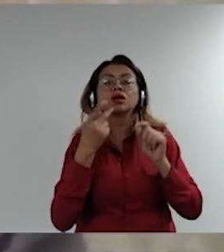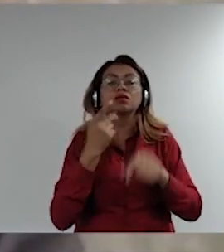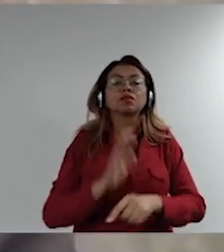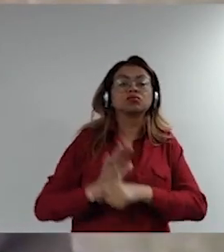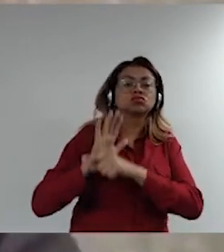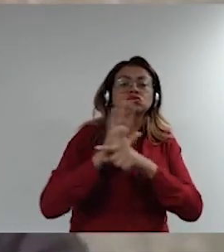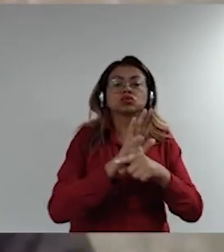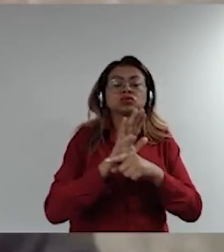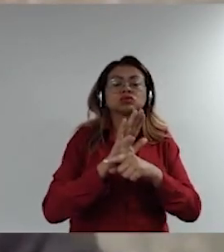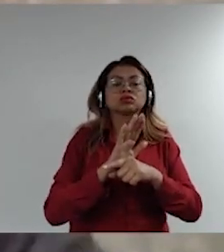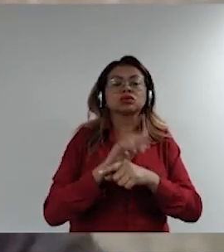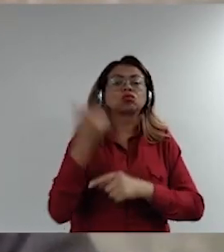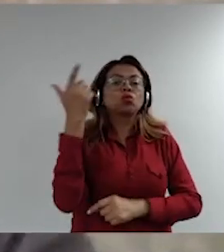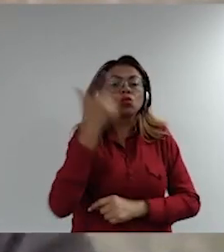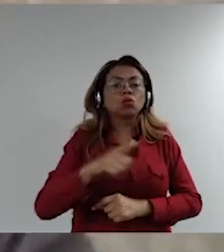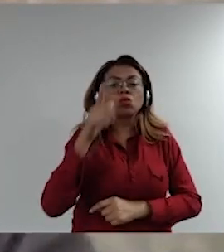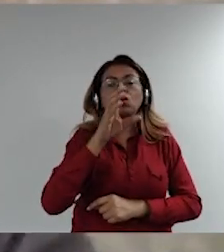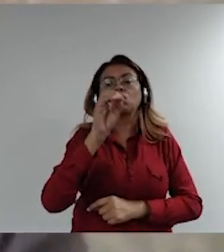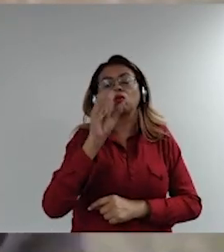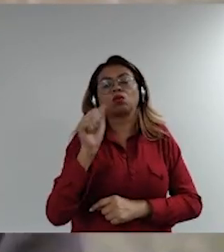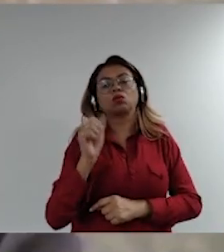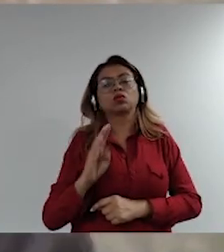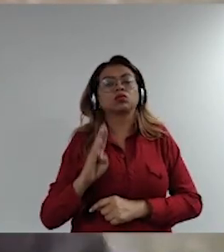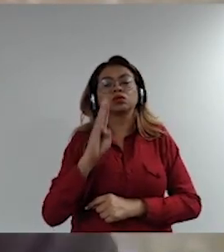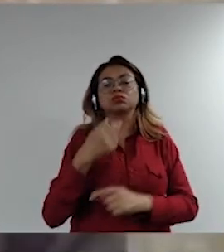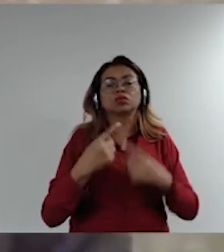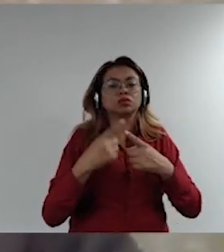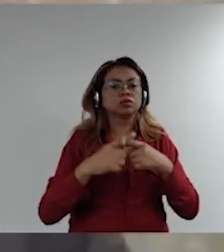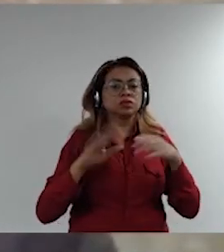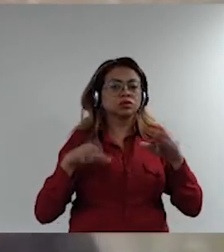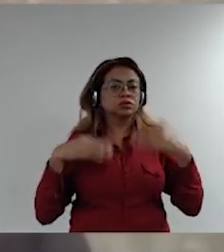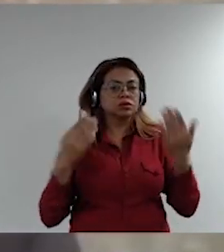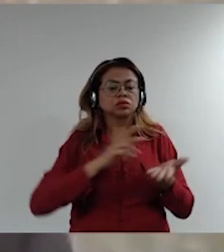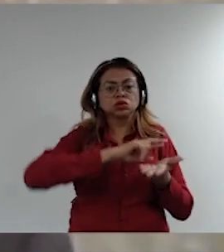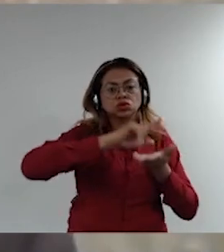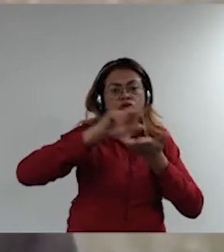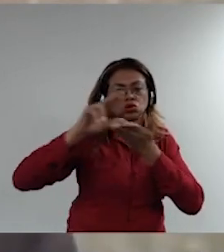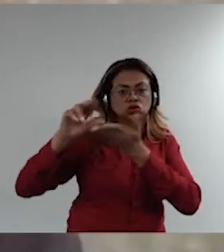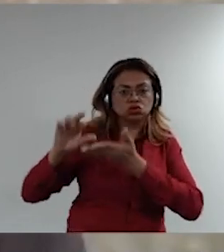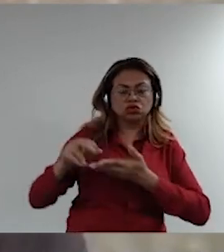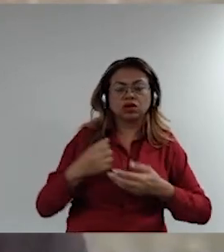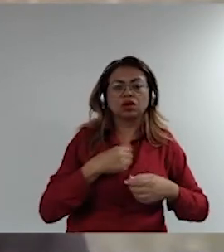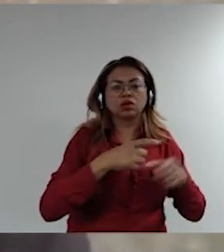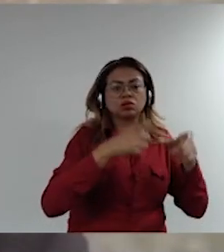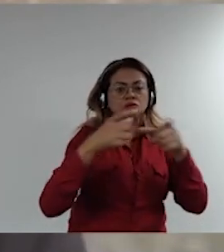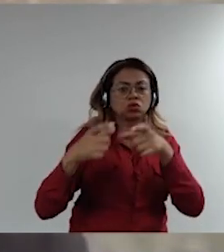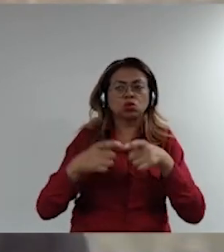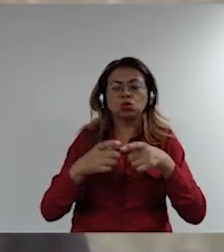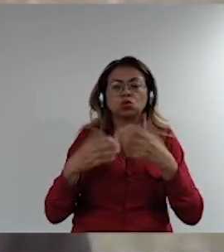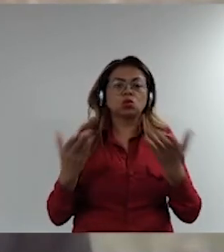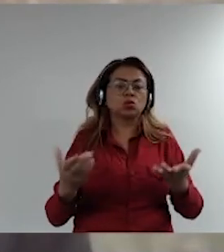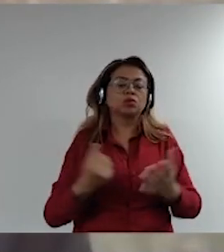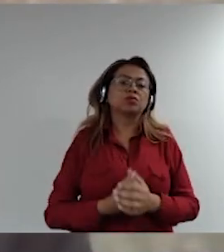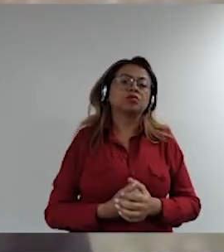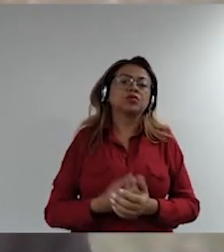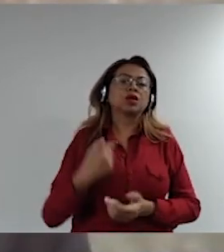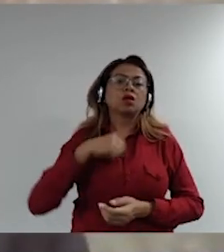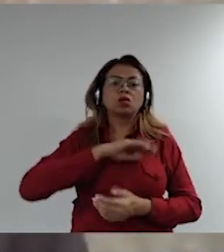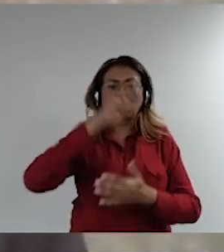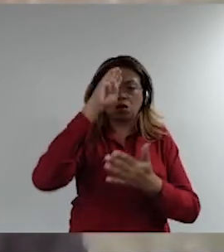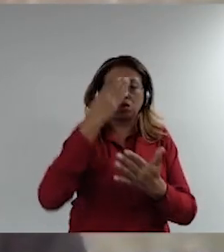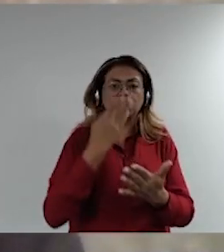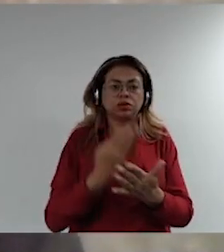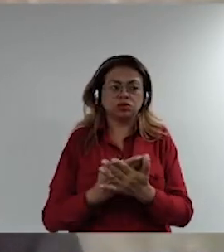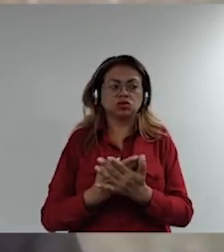ajudá-los? Novamente, através dos seus mais diversos órgãos. Então, eu acredito,